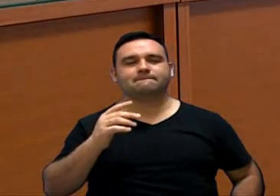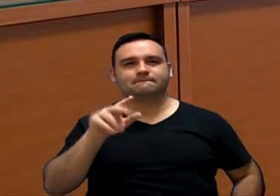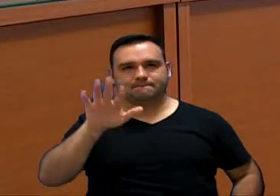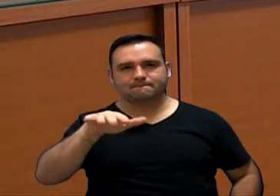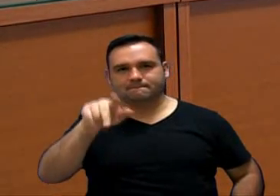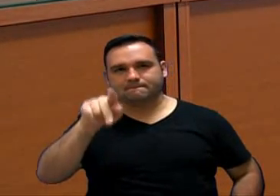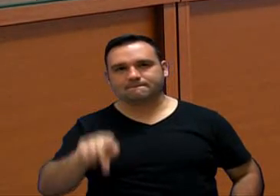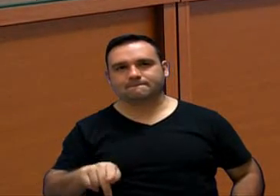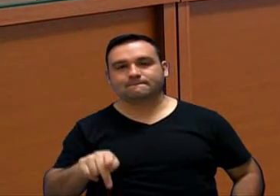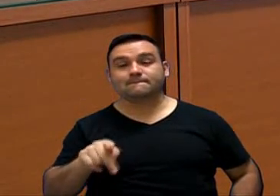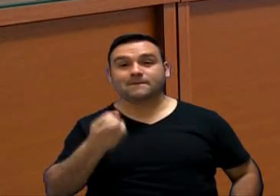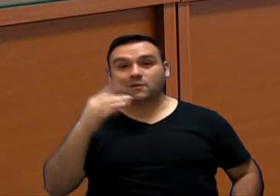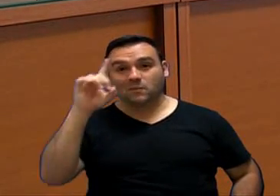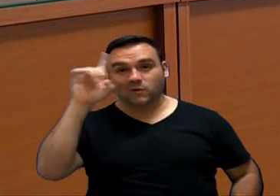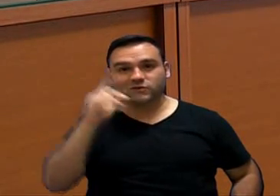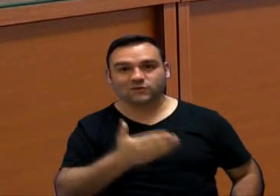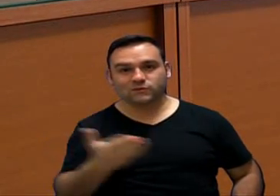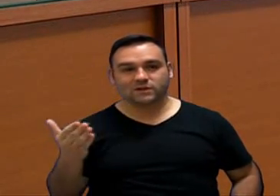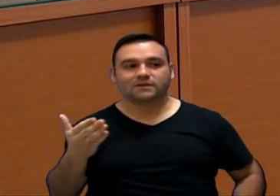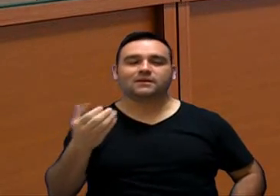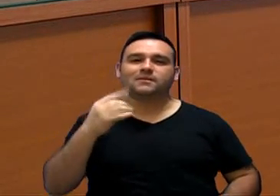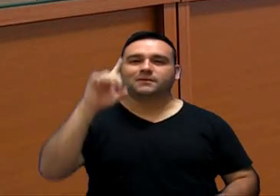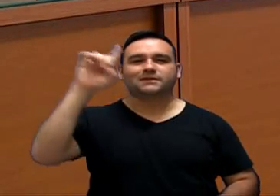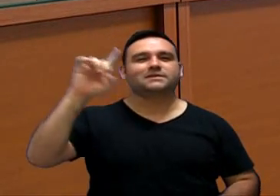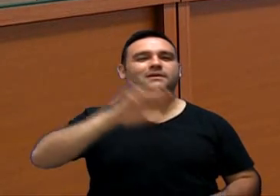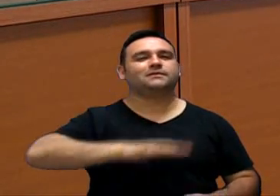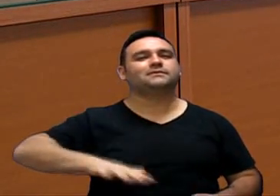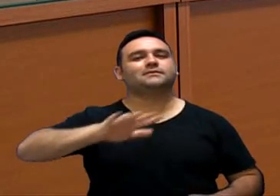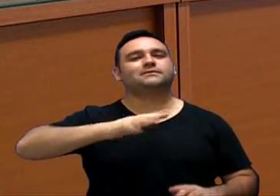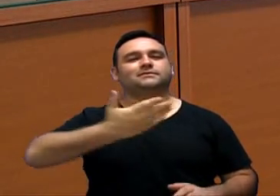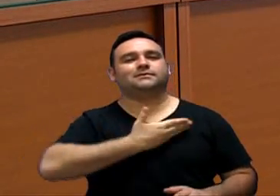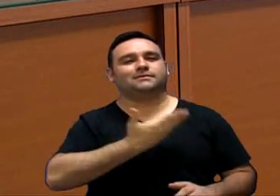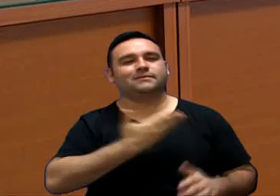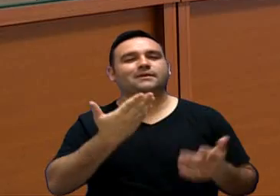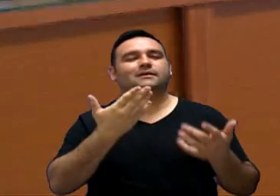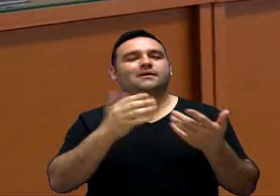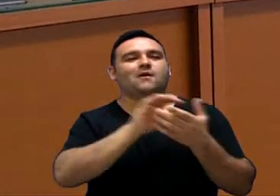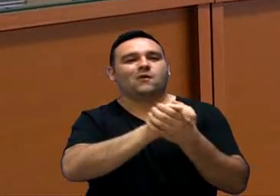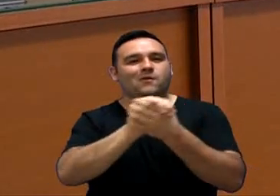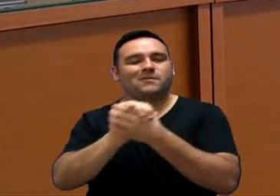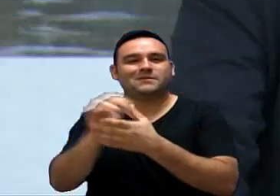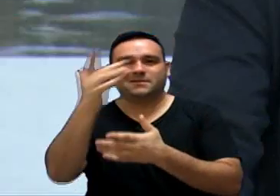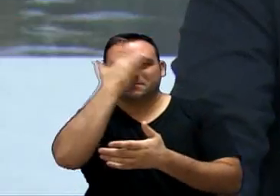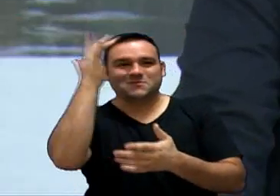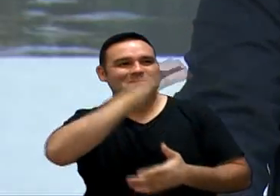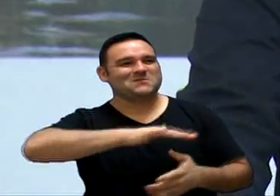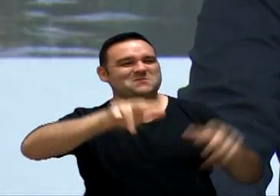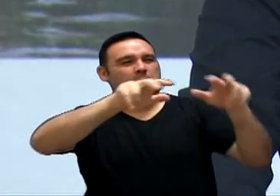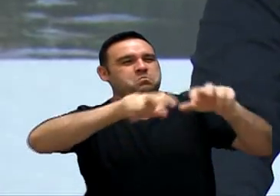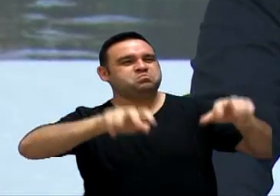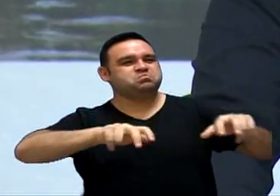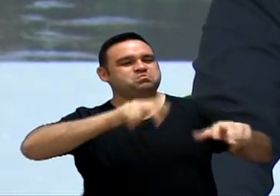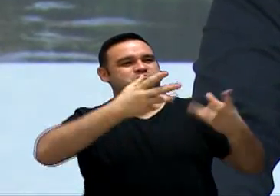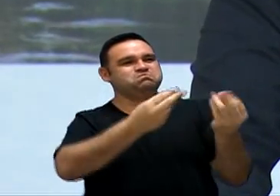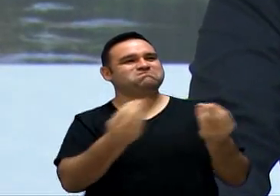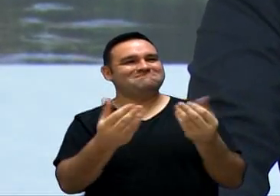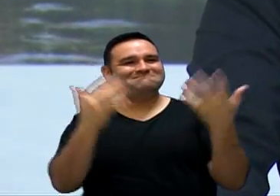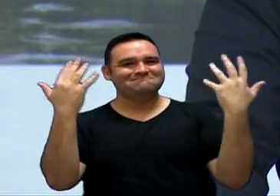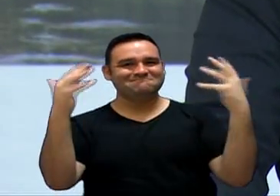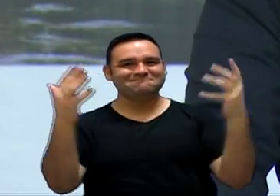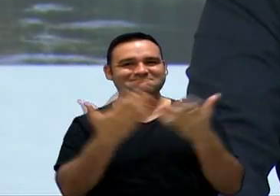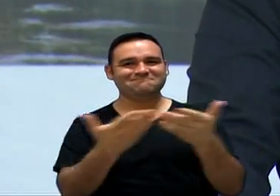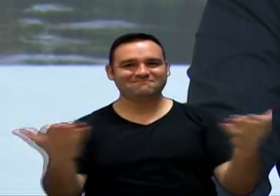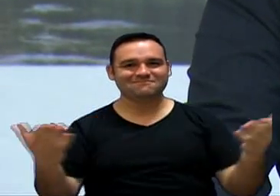Presidente, muito bom dia a todos. Bom dia a todos os colegas vereadores. Cumprimento essa galeria bonita de ver cheia.